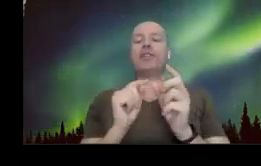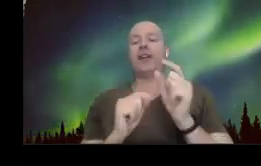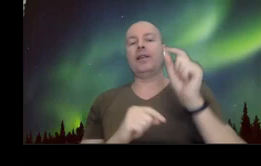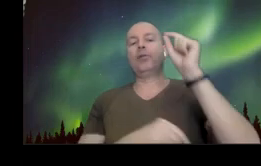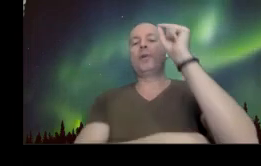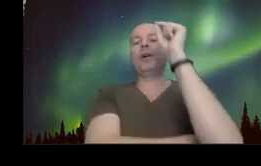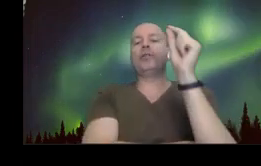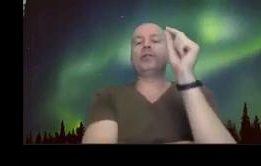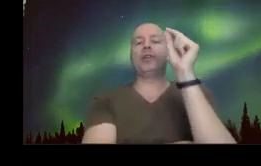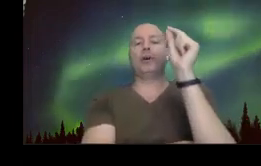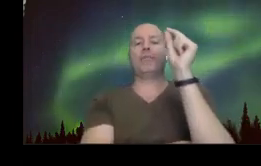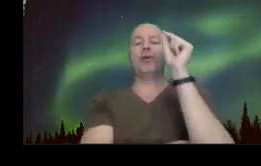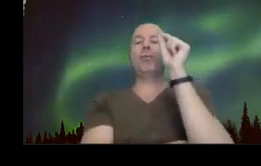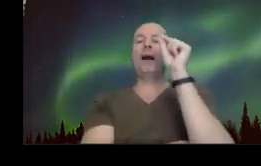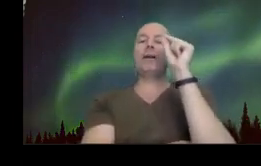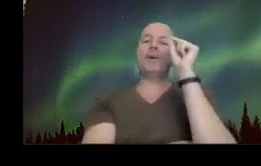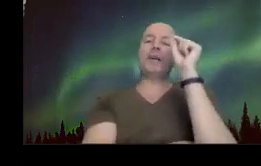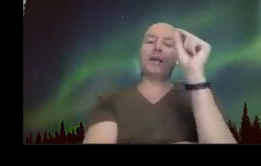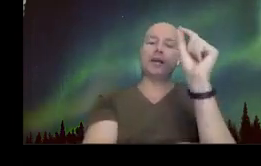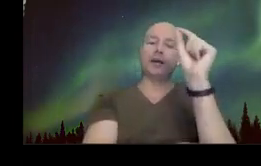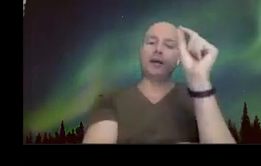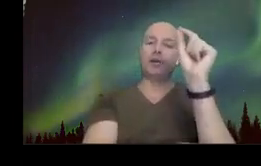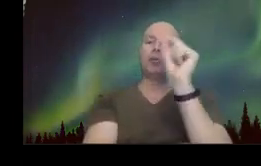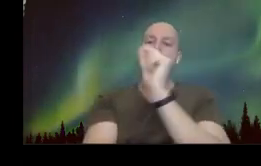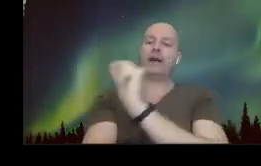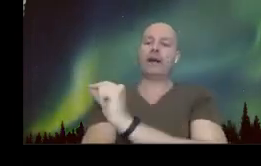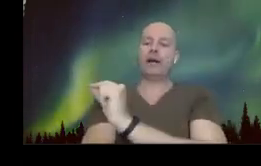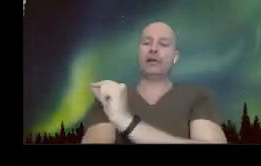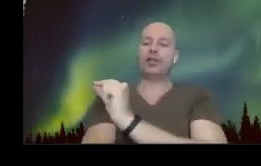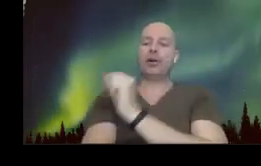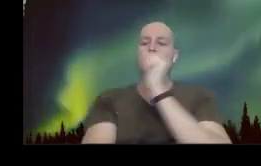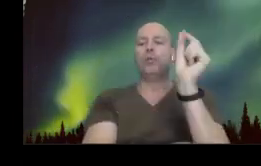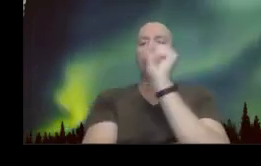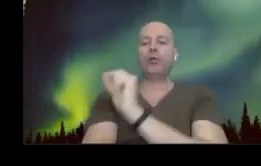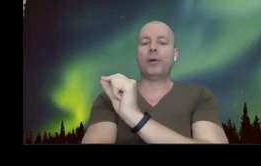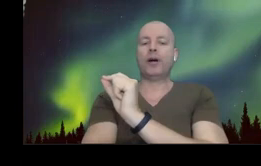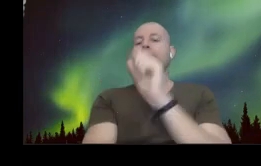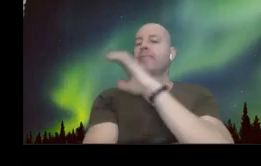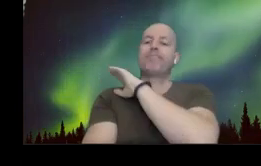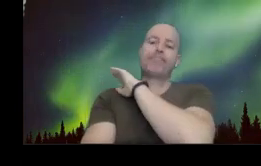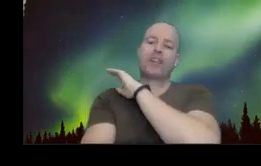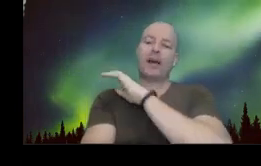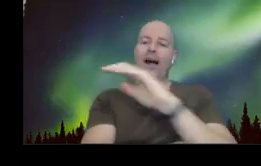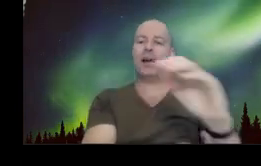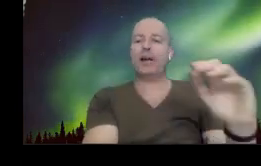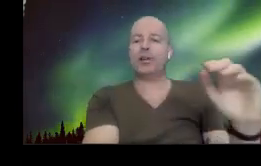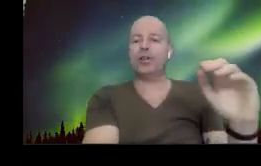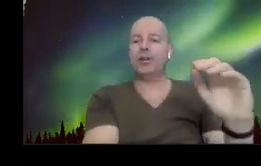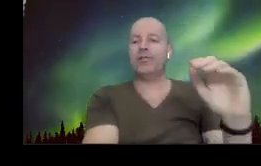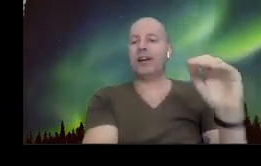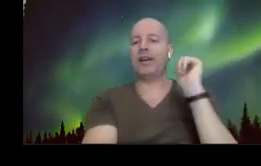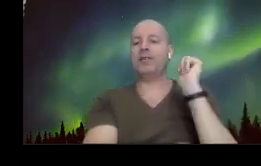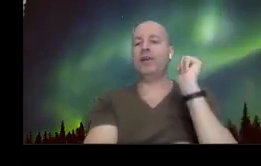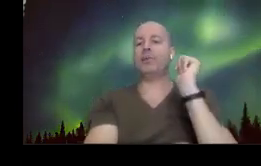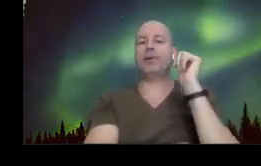Se você tem, no primeiro de cima, uma área pequena e uma área grande, uma e uma, área